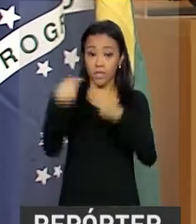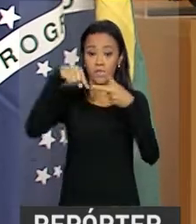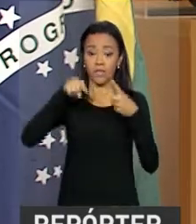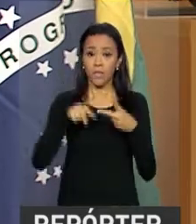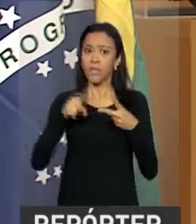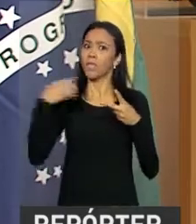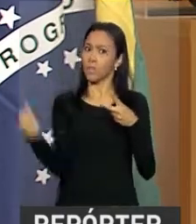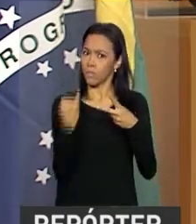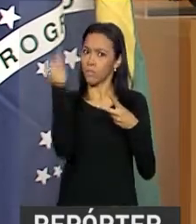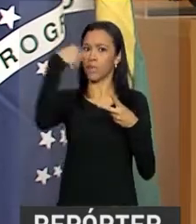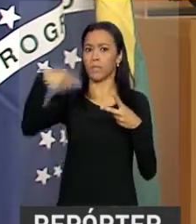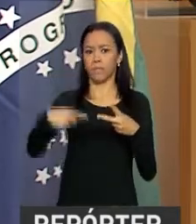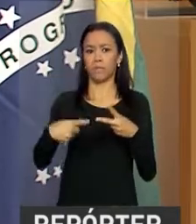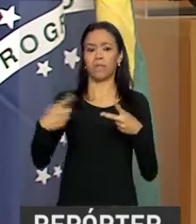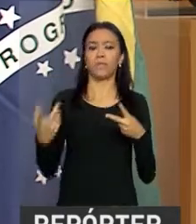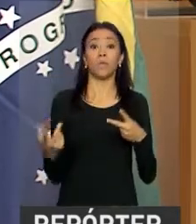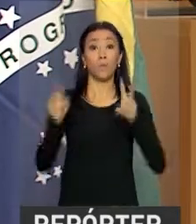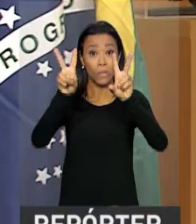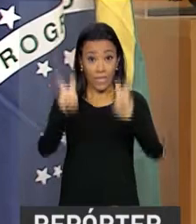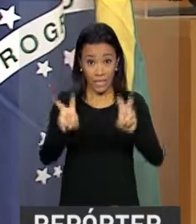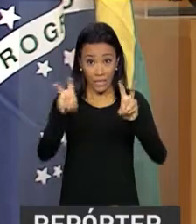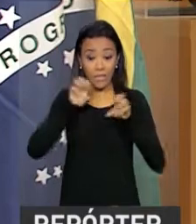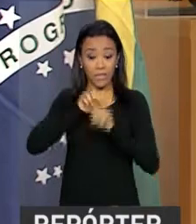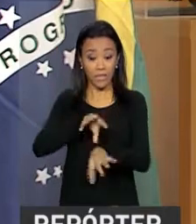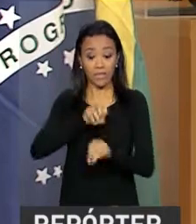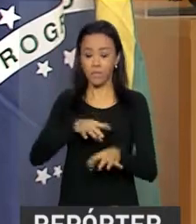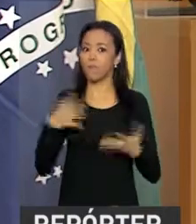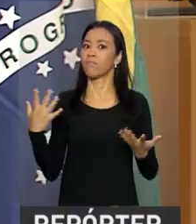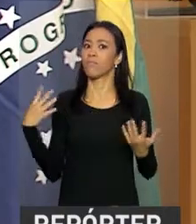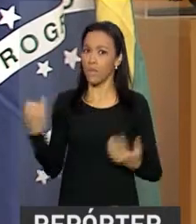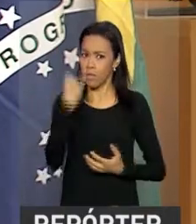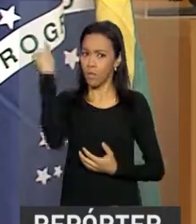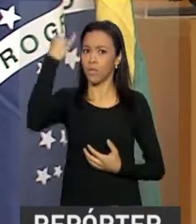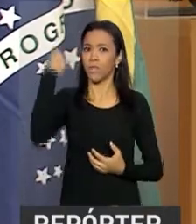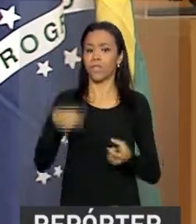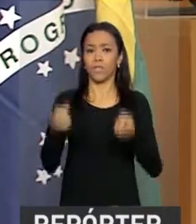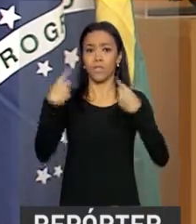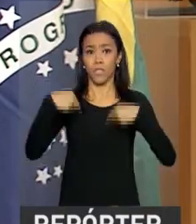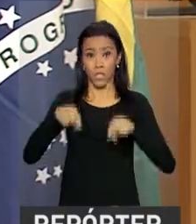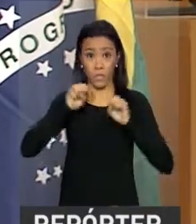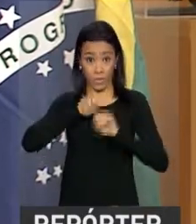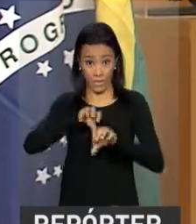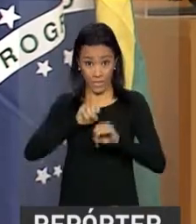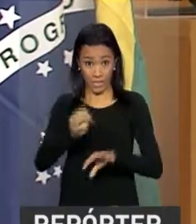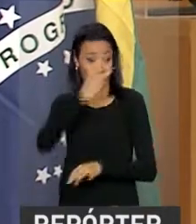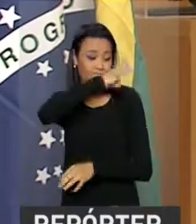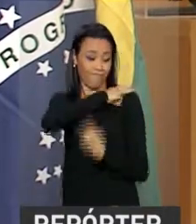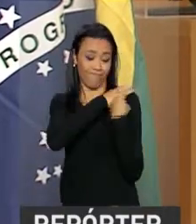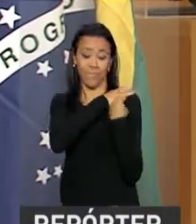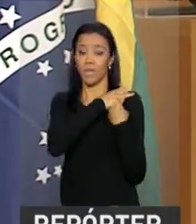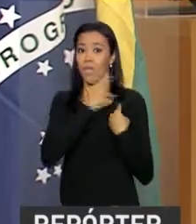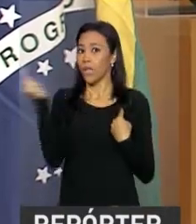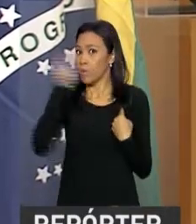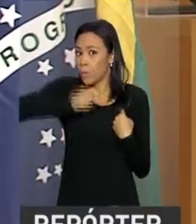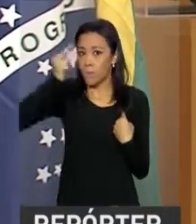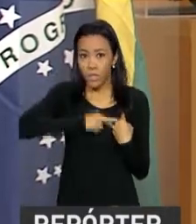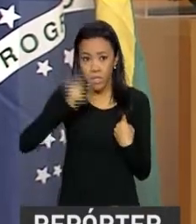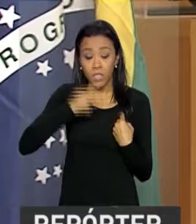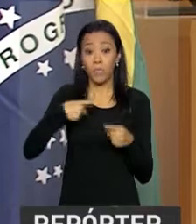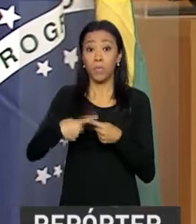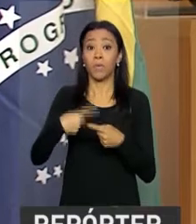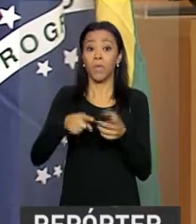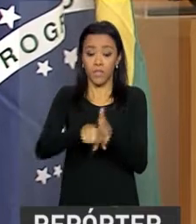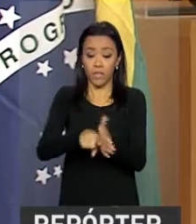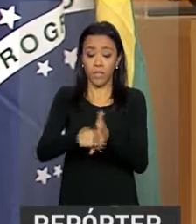outra relevância o tema educação é relevante e o tema ensino médio é o gent no brasil já que os dados do